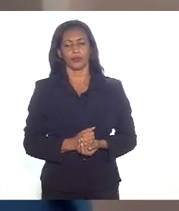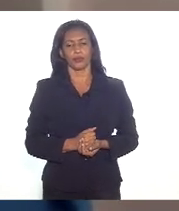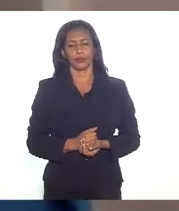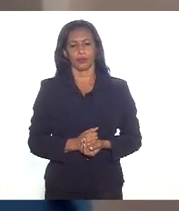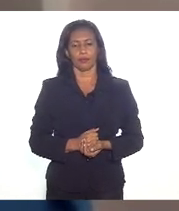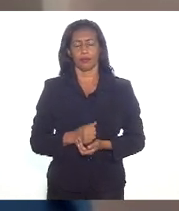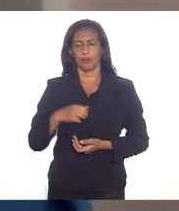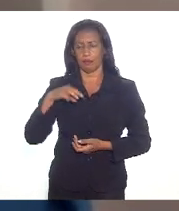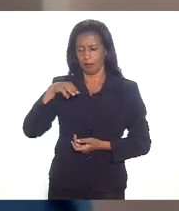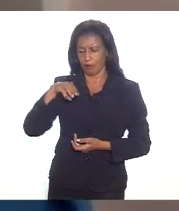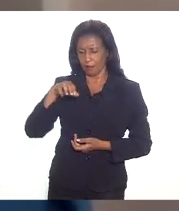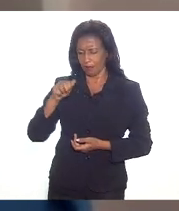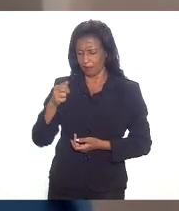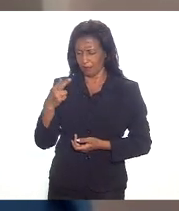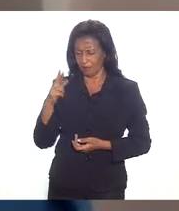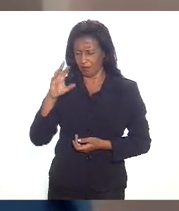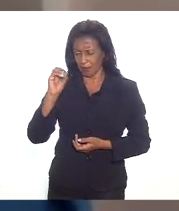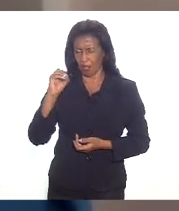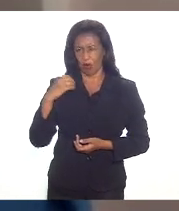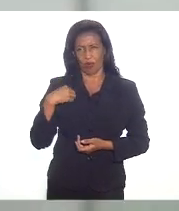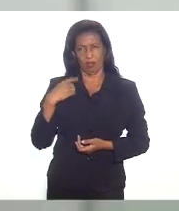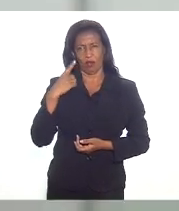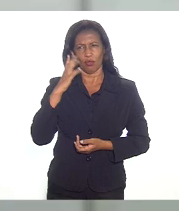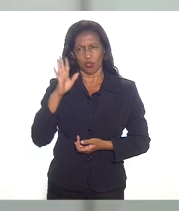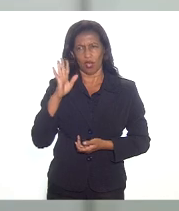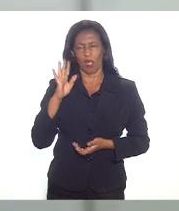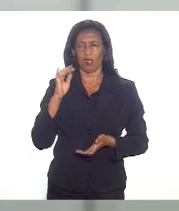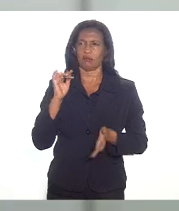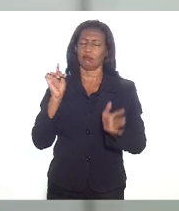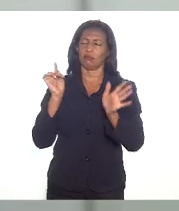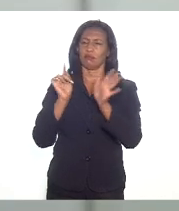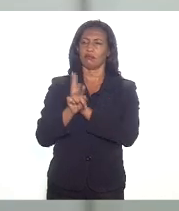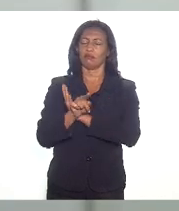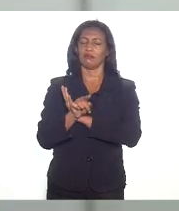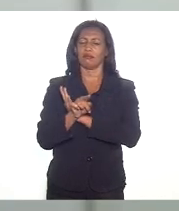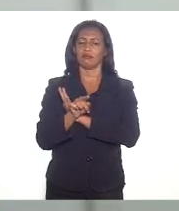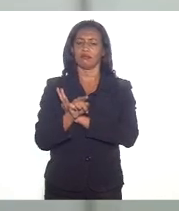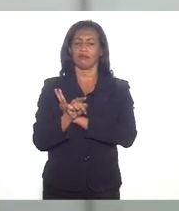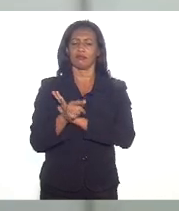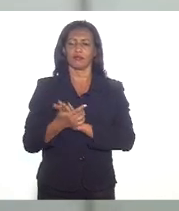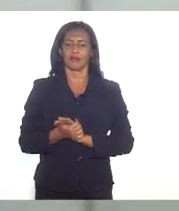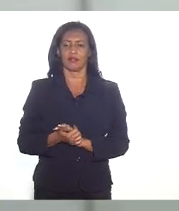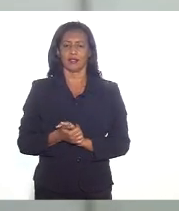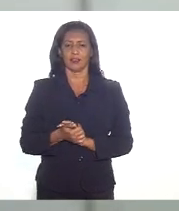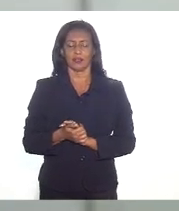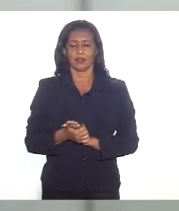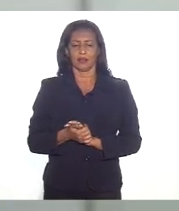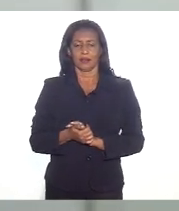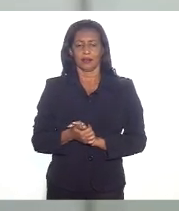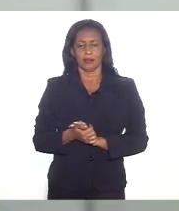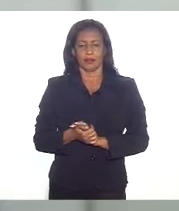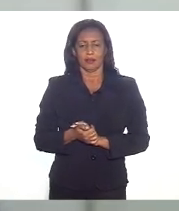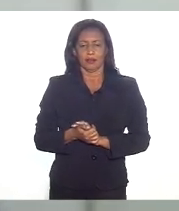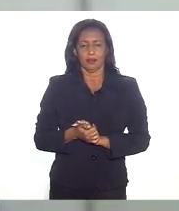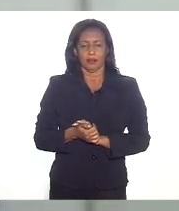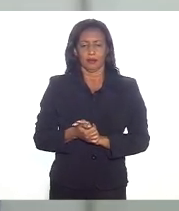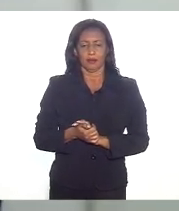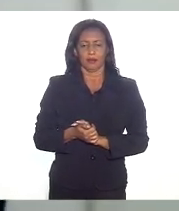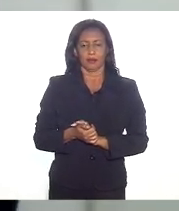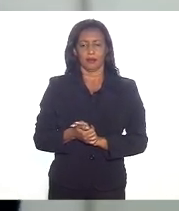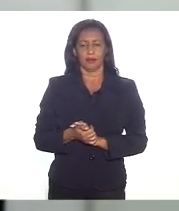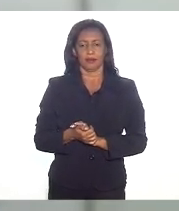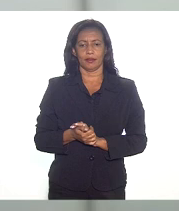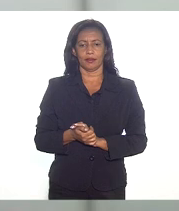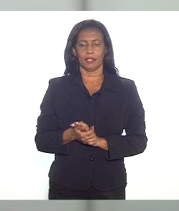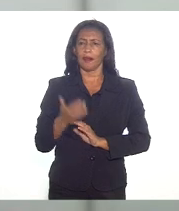Eu fiz uma observação já há muito tempo para você. Pede aí para a tua assessoria. Volta lá, Mariana. Pede aí para a